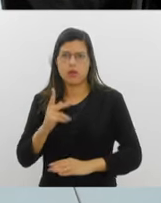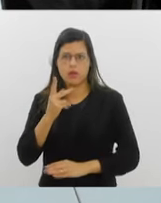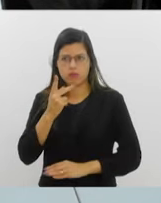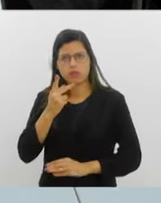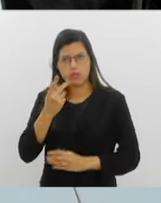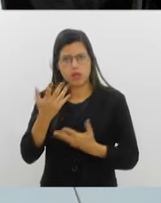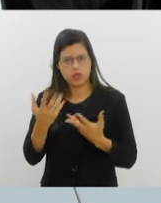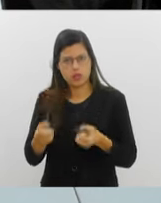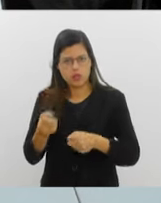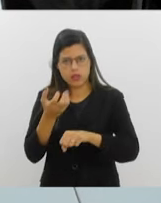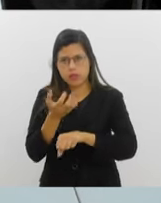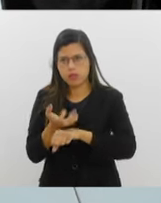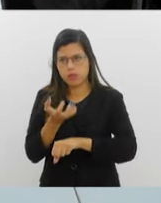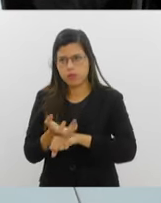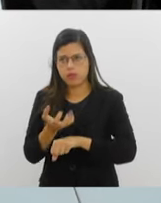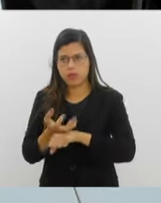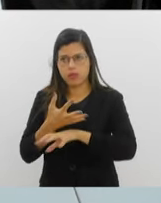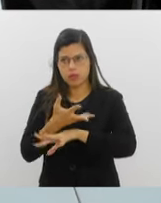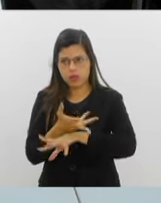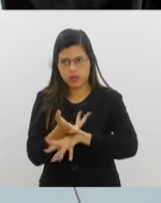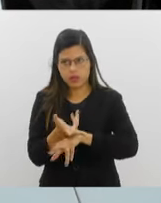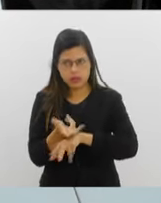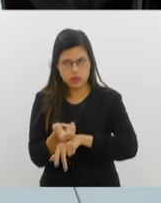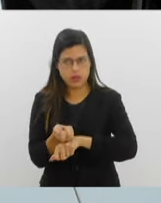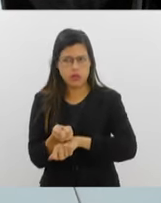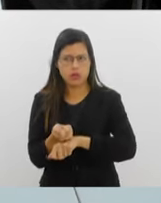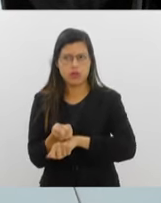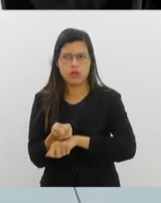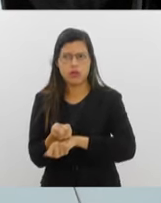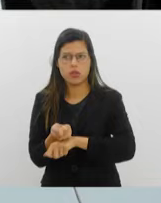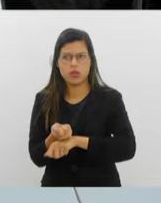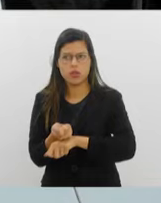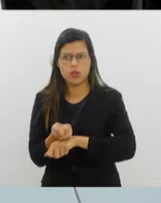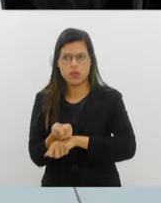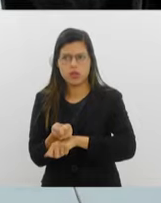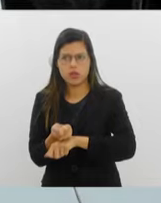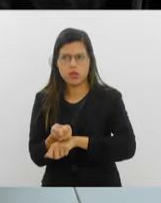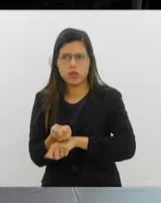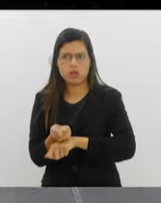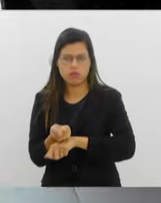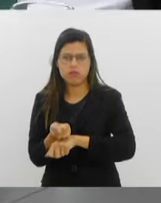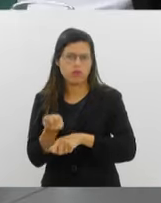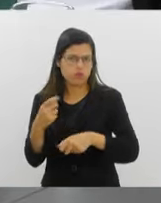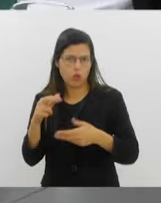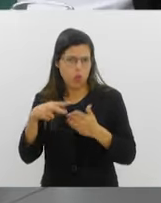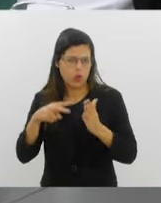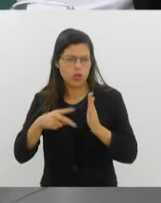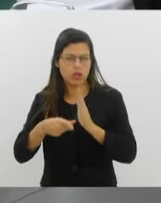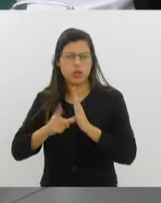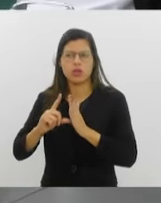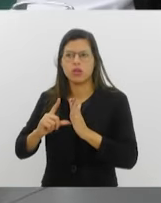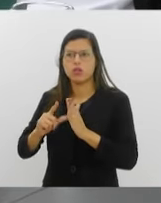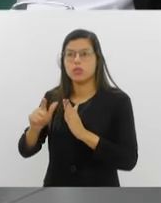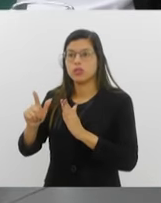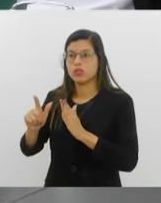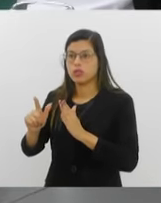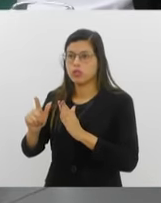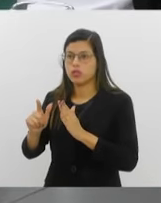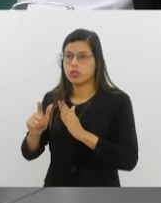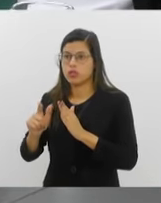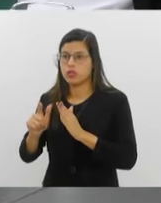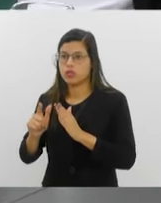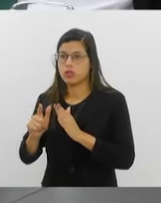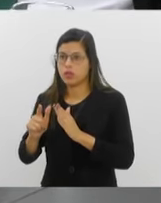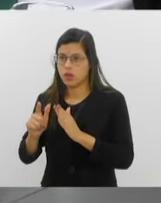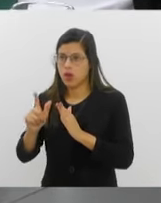disciplinas transversais consoante aquela leitura. Discriminação ele é e cultura. Ele é incondicional pelo vício de iniciativa. Ele